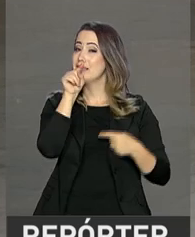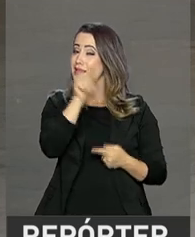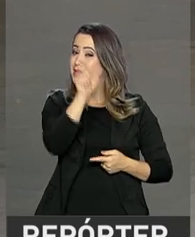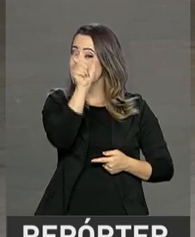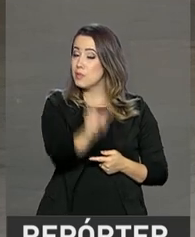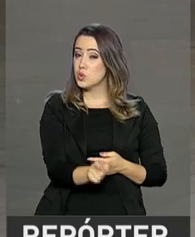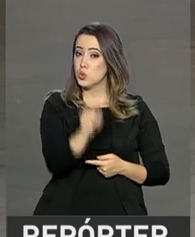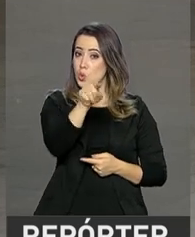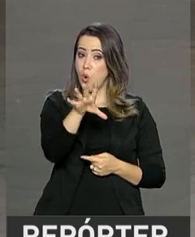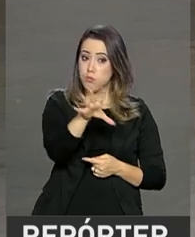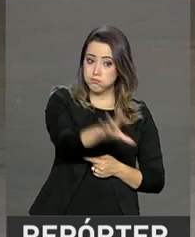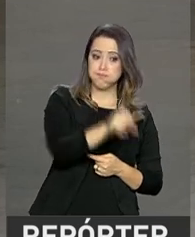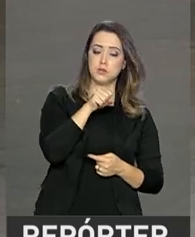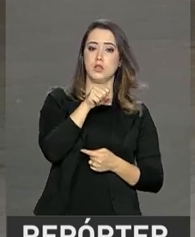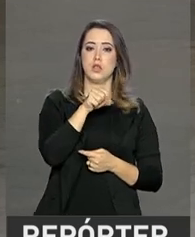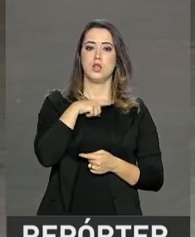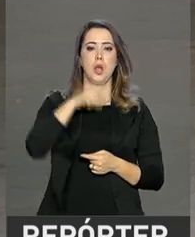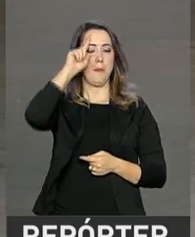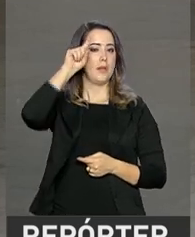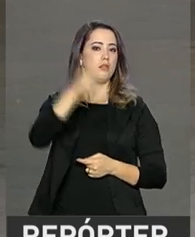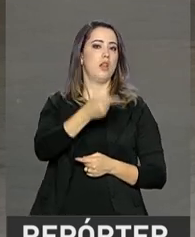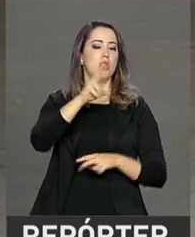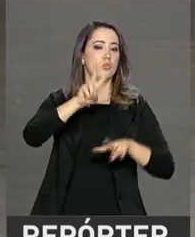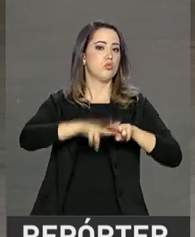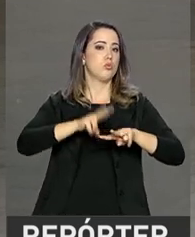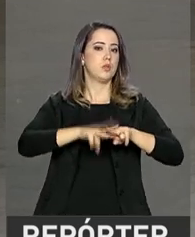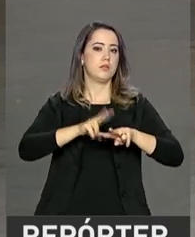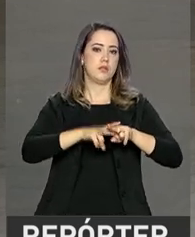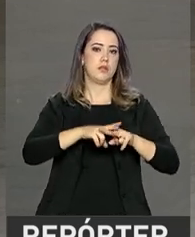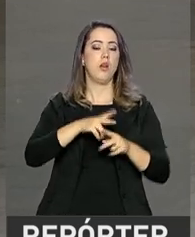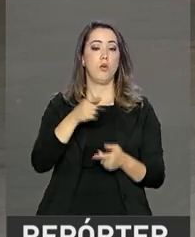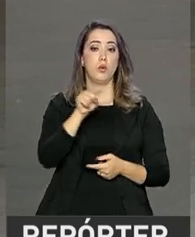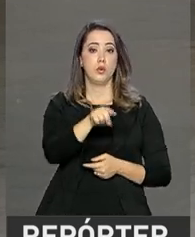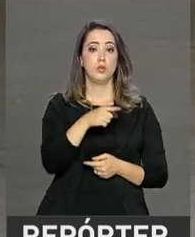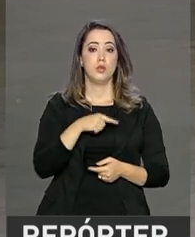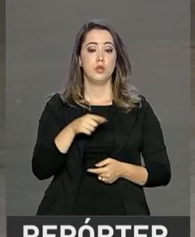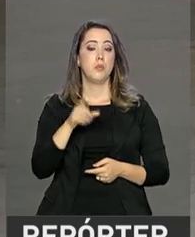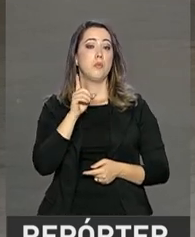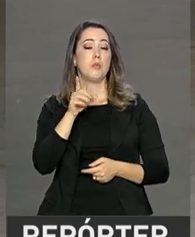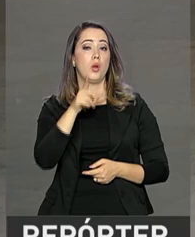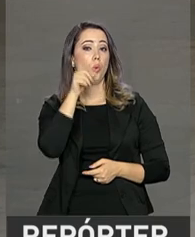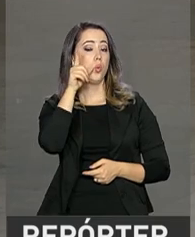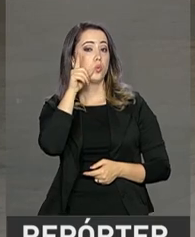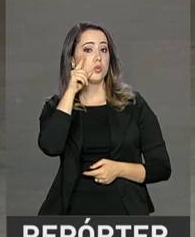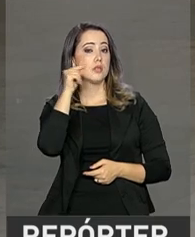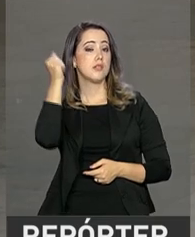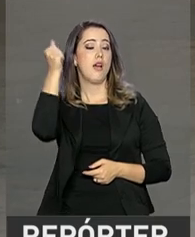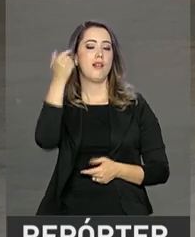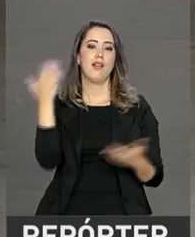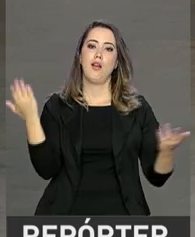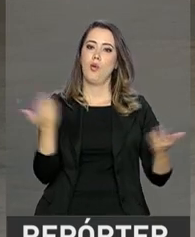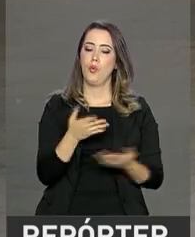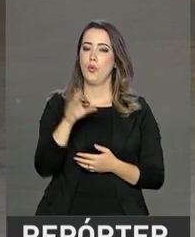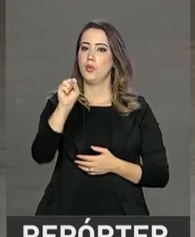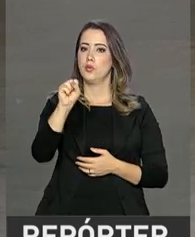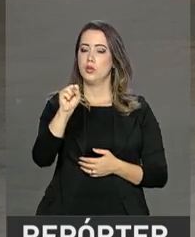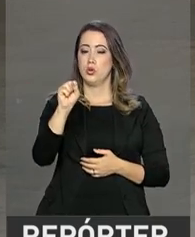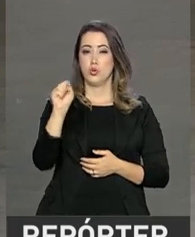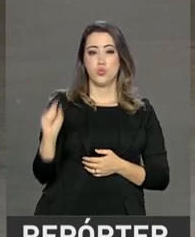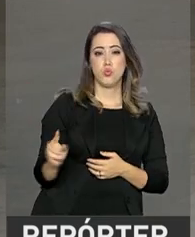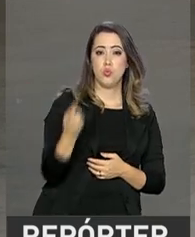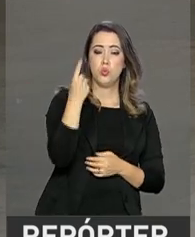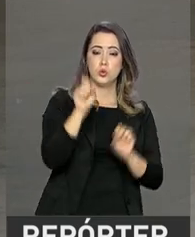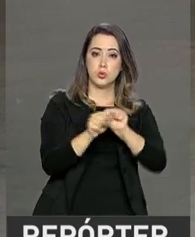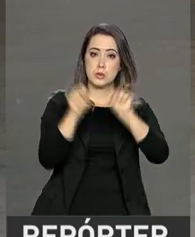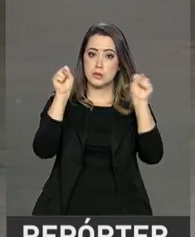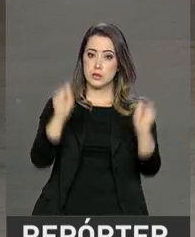esse sujeito tem um mandado de prisão expedido pela Justiça do Ceará. Com o Sistema Único de Segurança Pública,